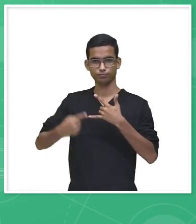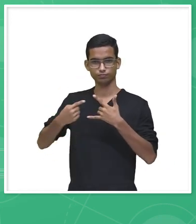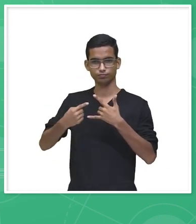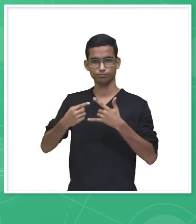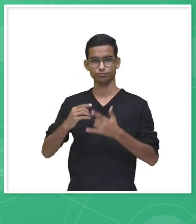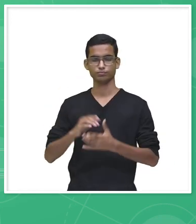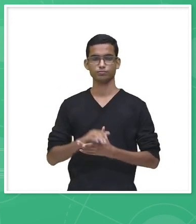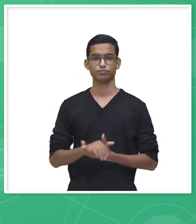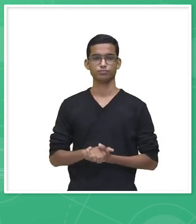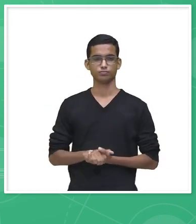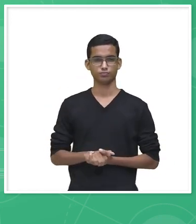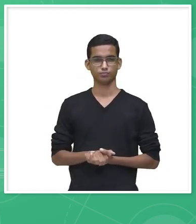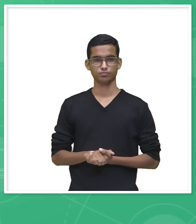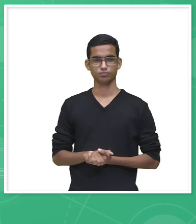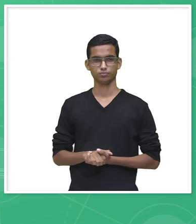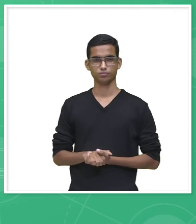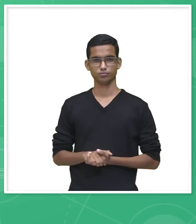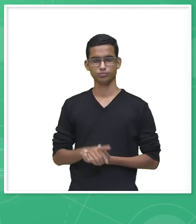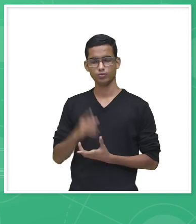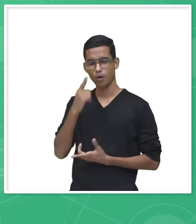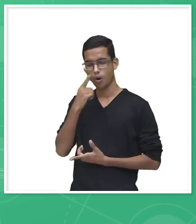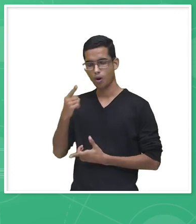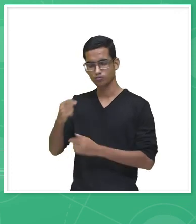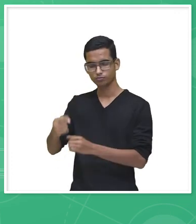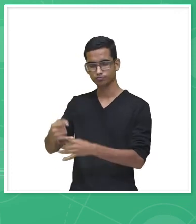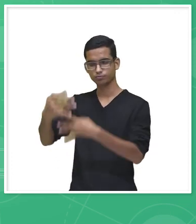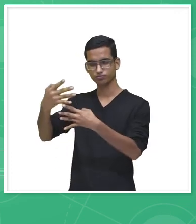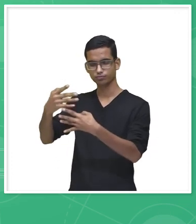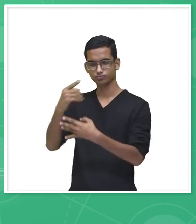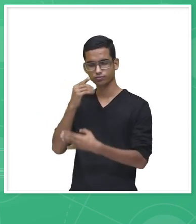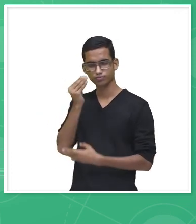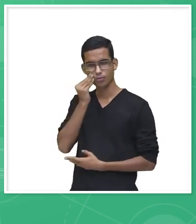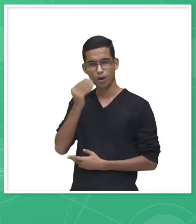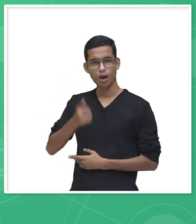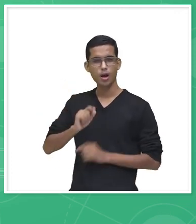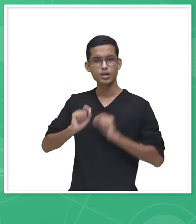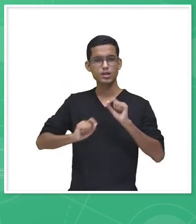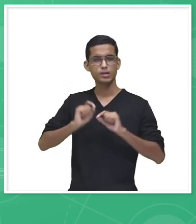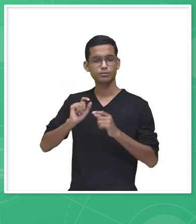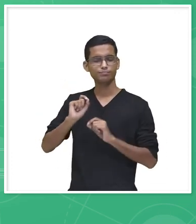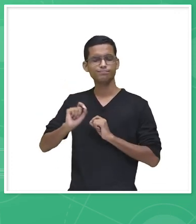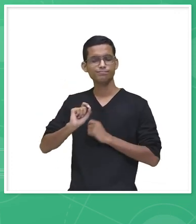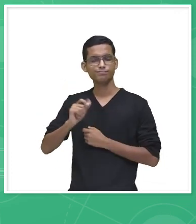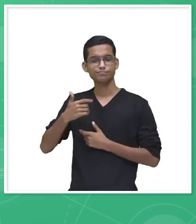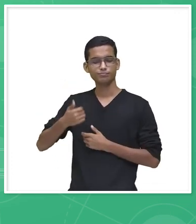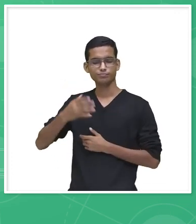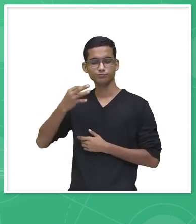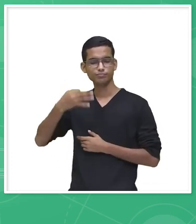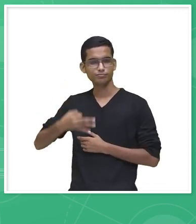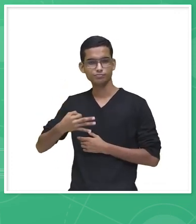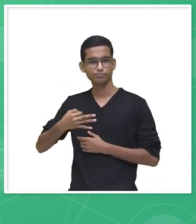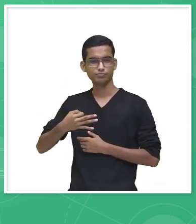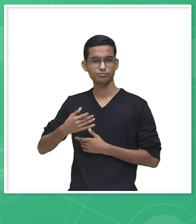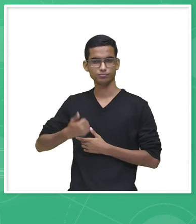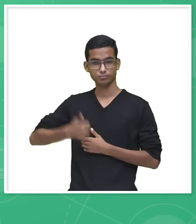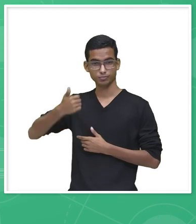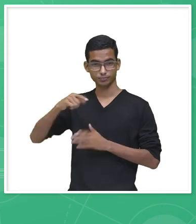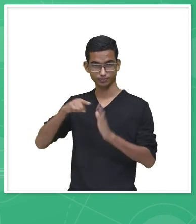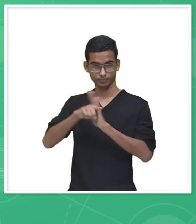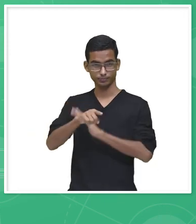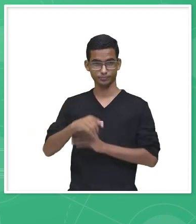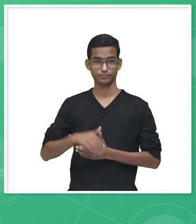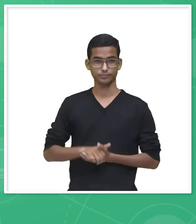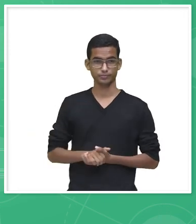vamos ver aí a resposta e quem acertou é a nossa primeira questão é só a gente tem ali vai